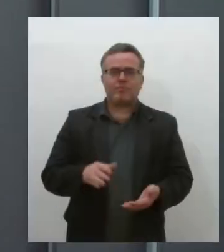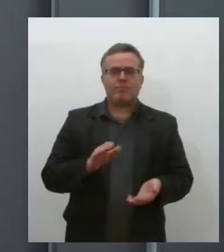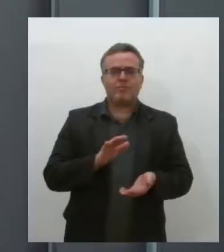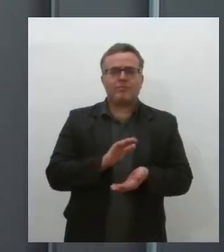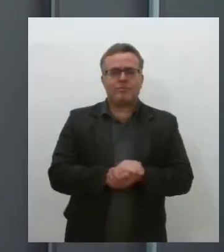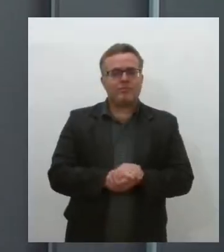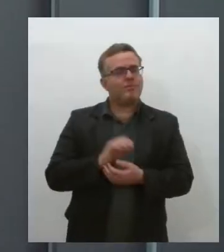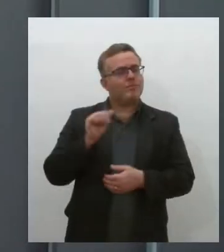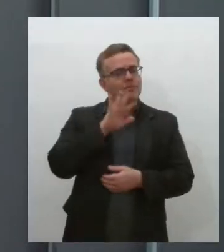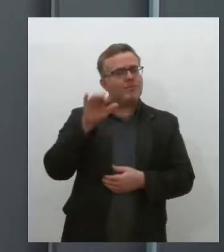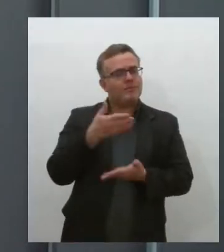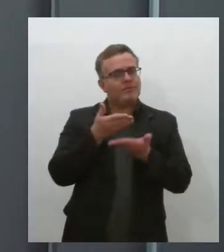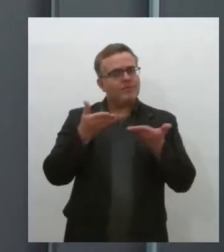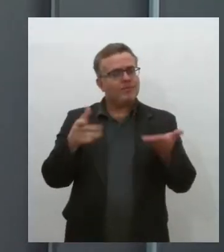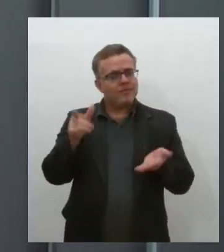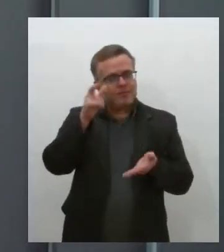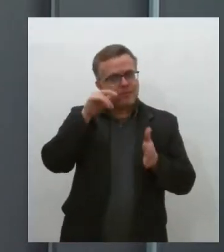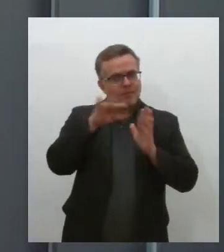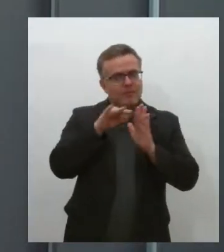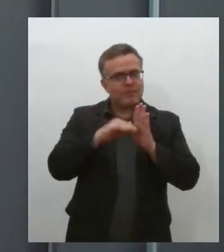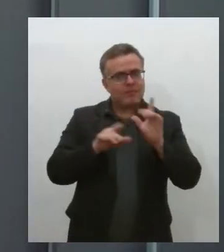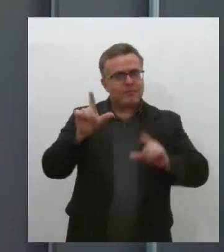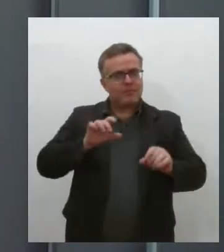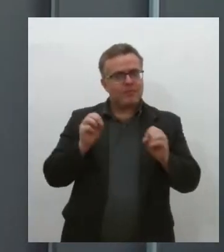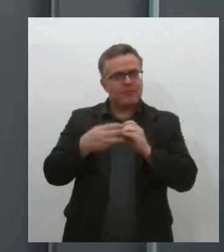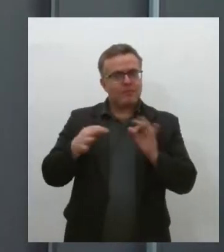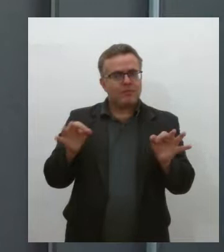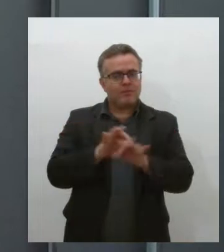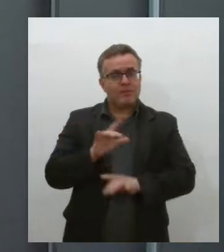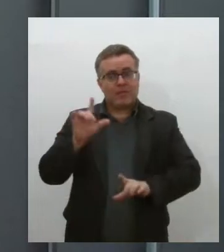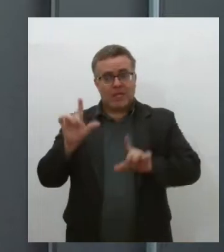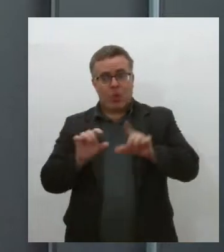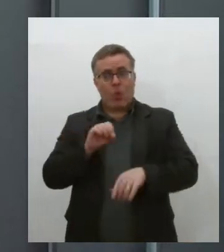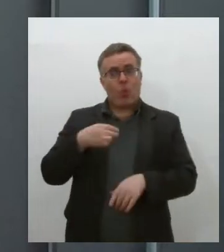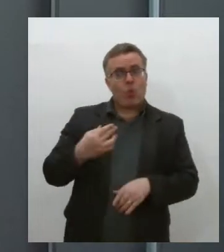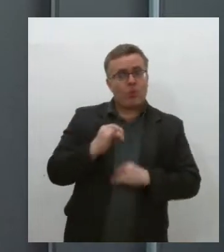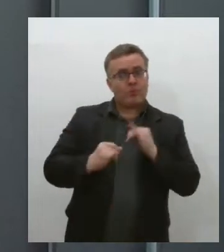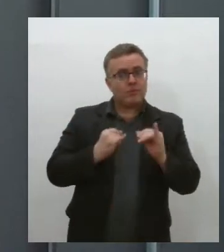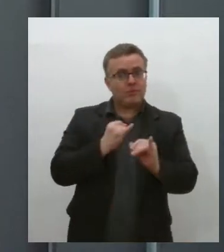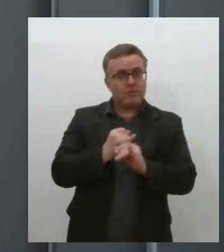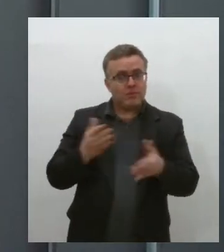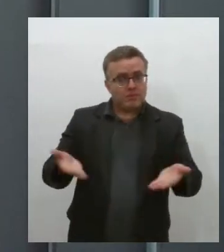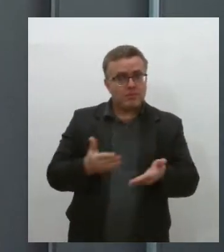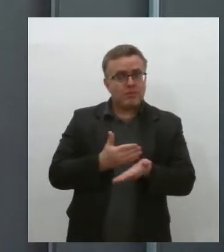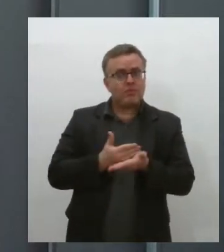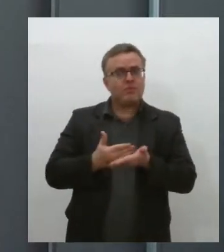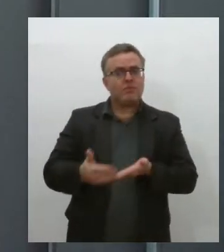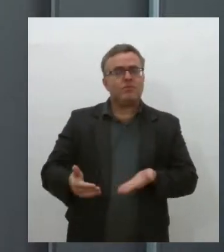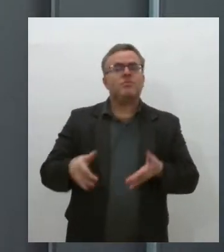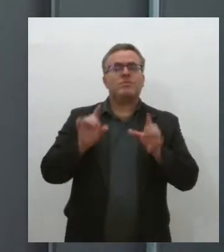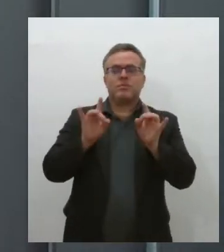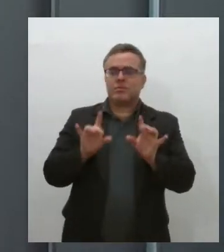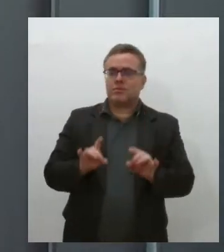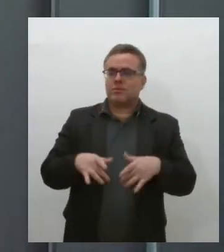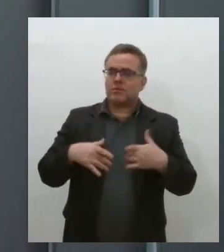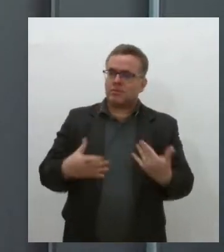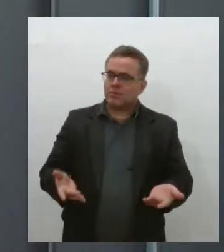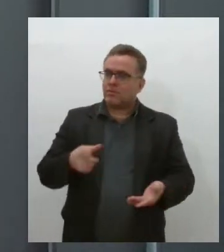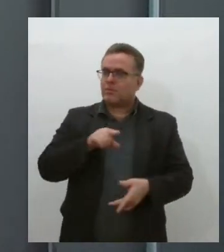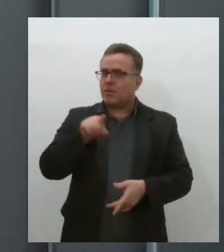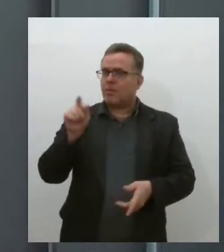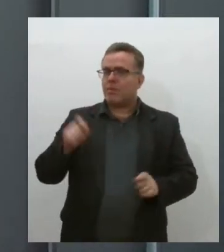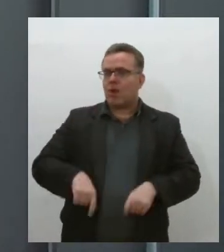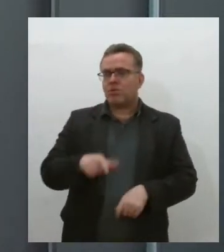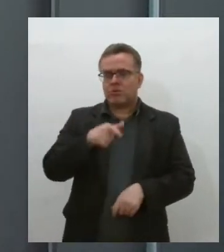Olá, você que acompanha a programação da TV Alese, pela TV ou pela internet. Começa agora o Alese Notícia Especial. Aqui você acompanha o resumo das